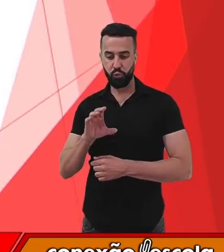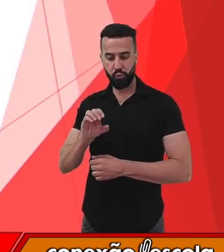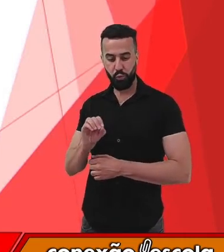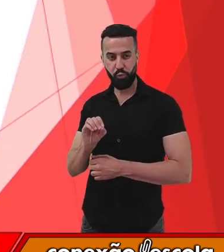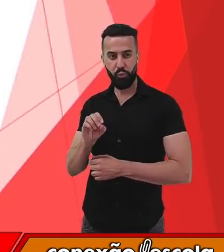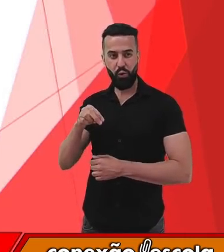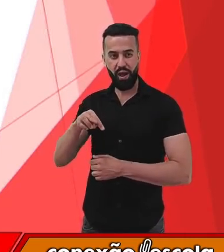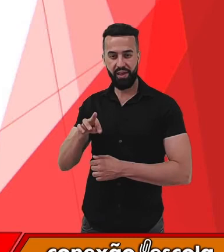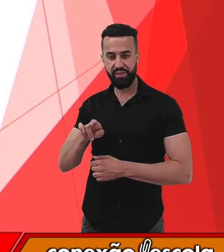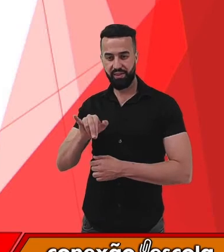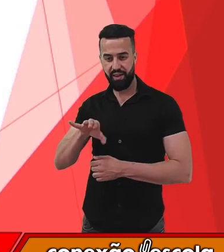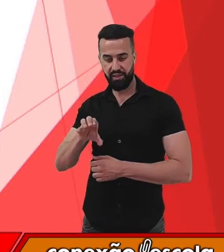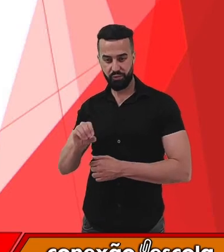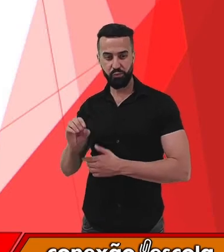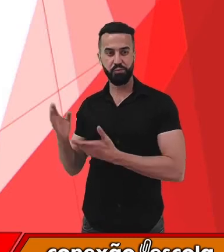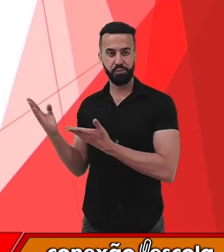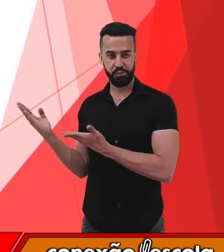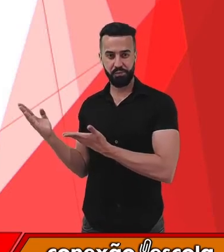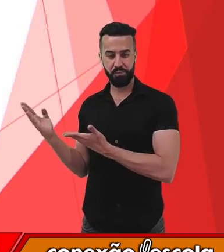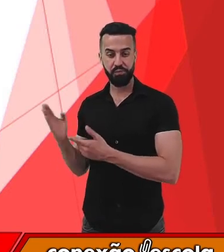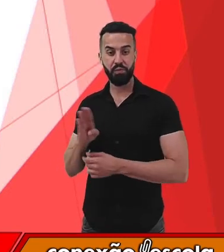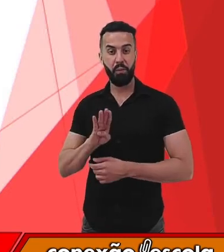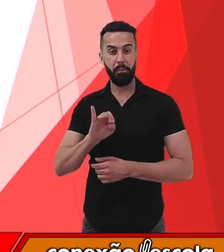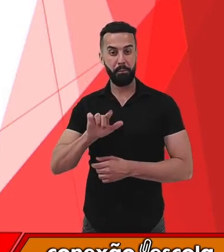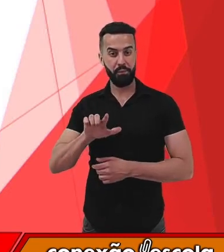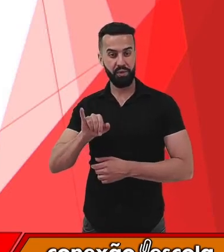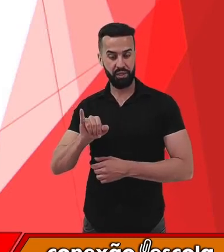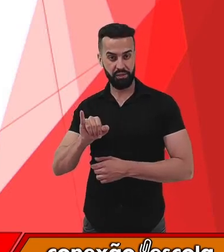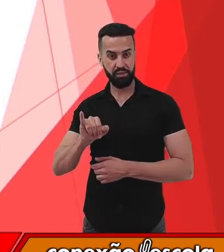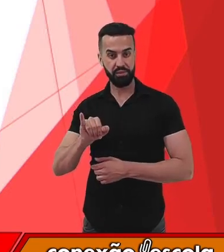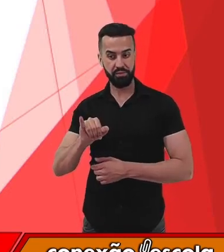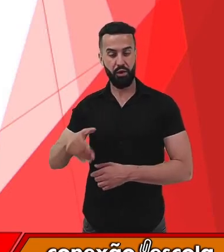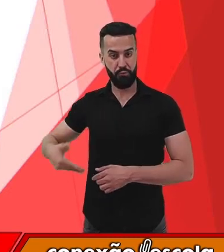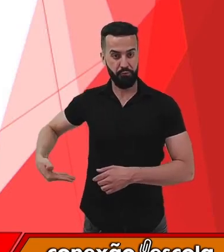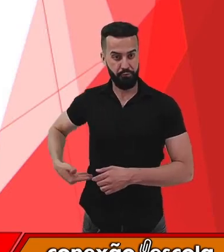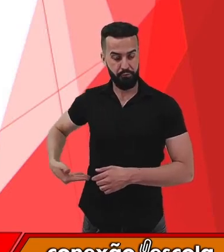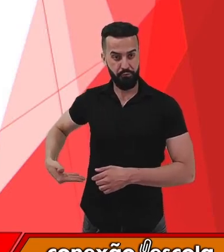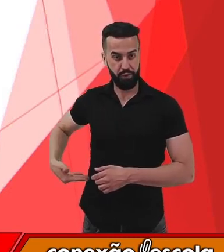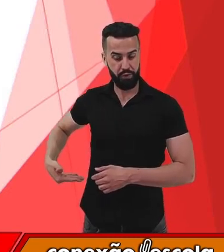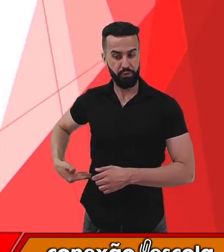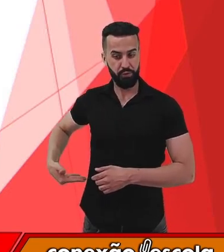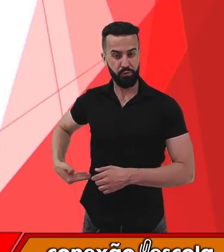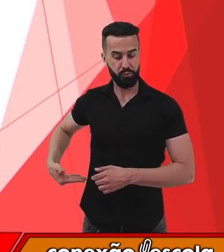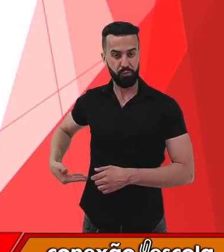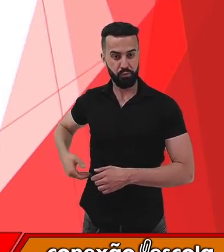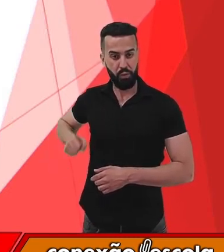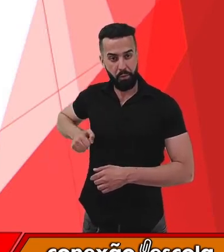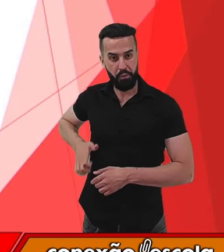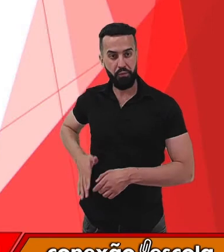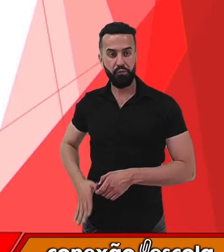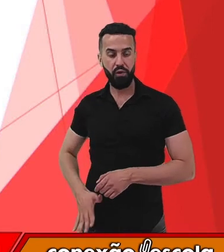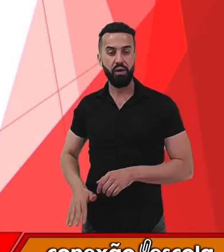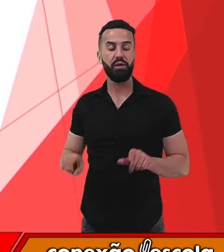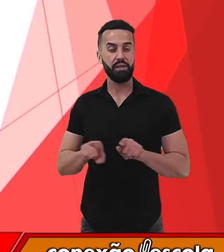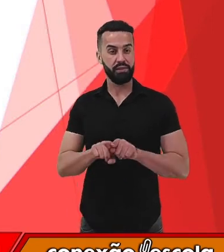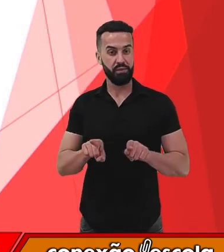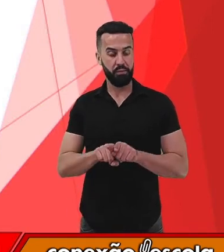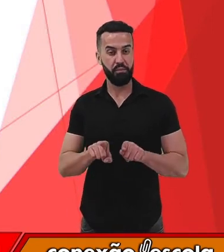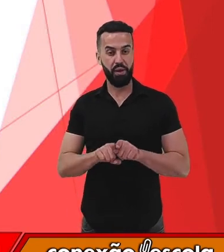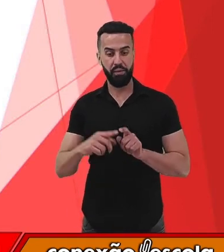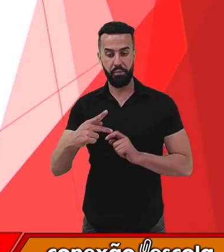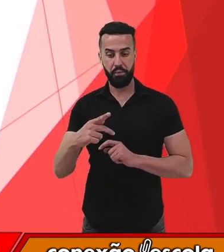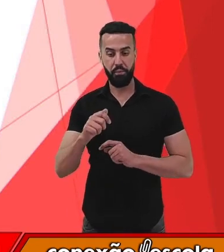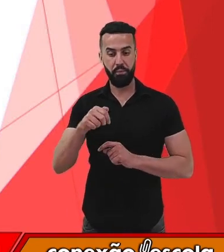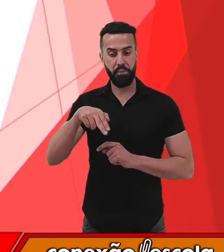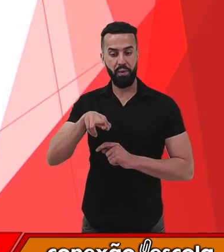intestino delgado, a bile, produzida no fígado, o suco pancreático,